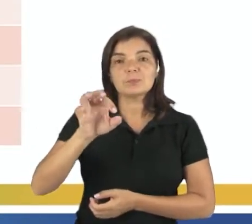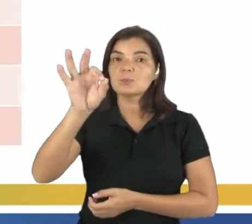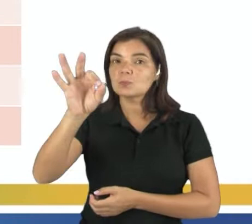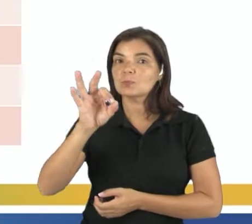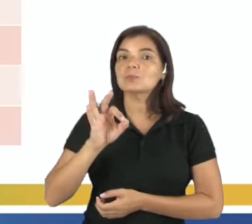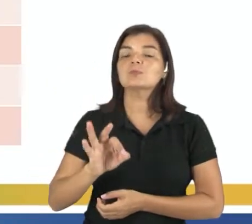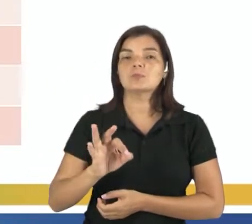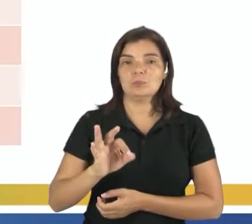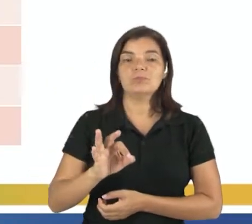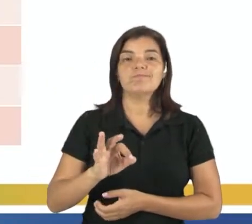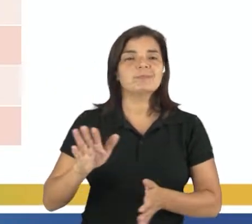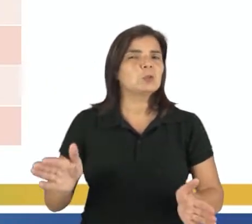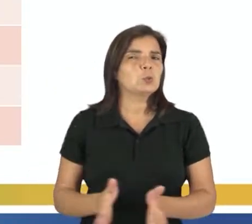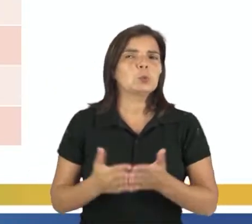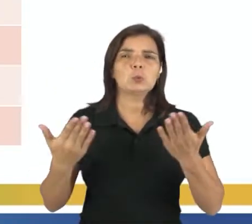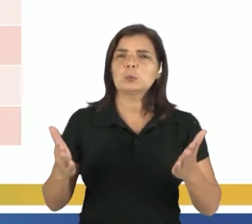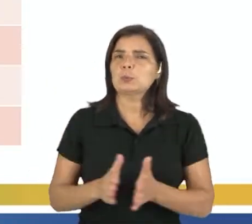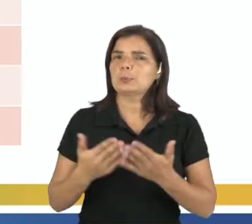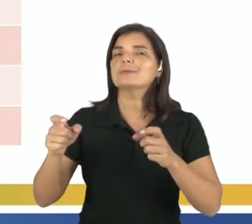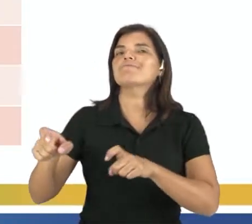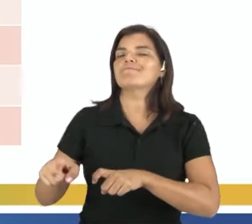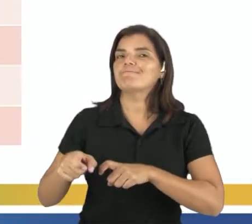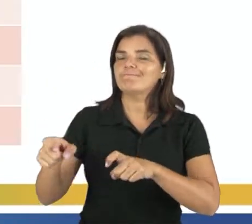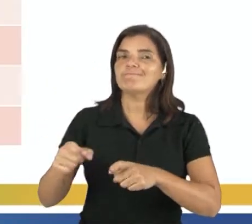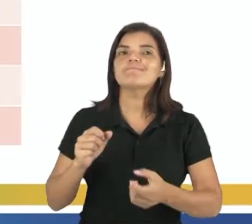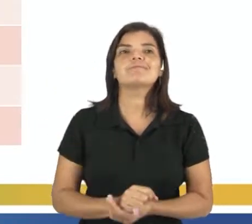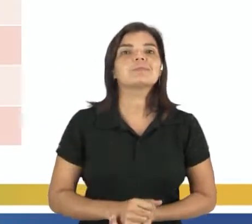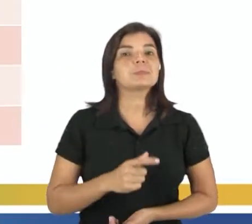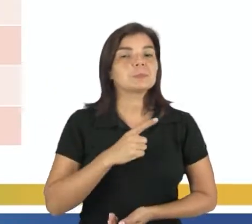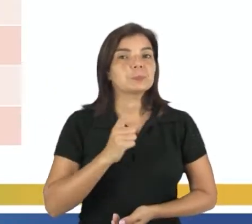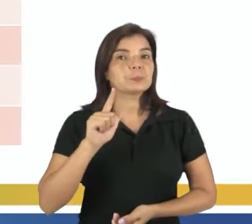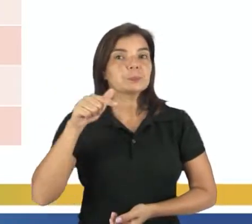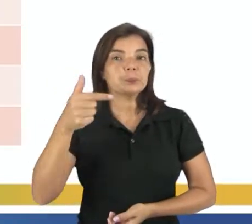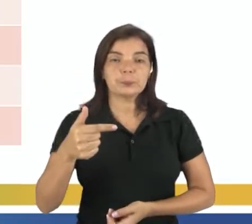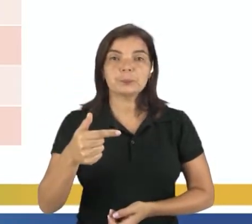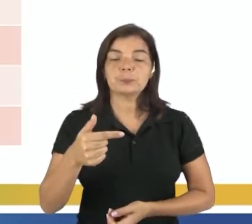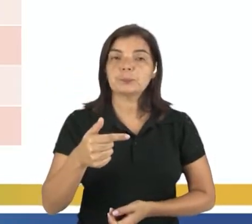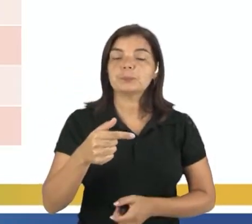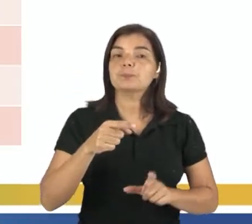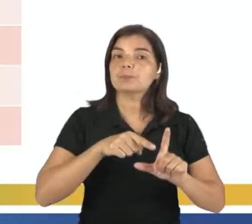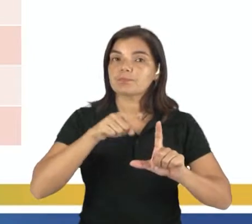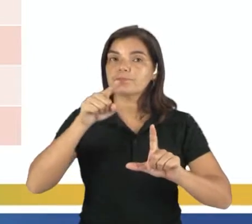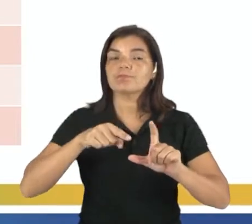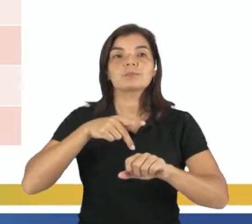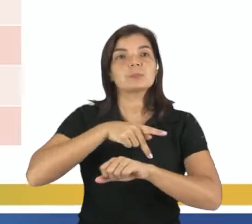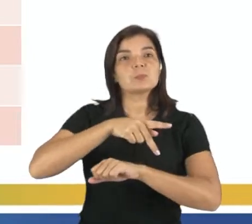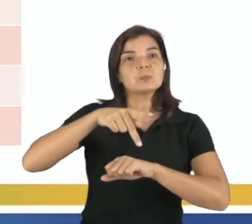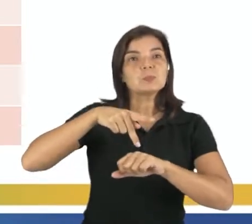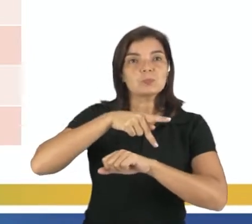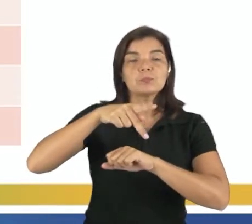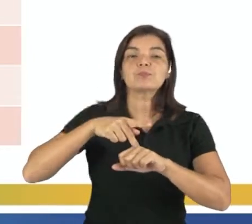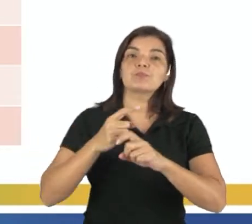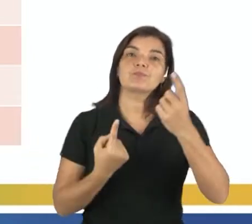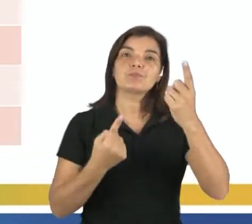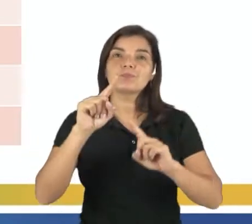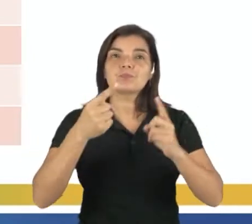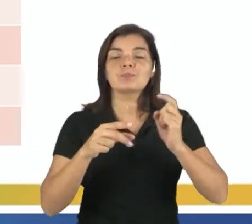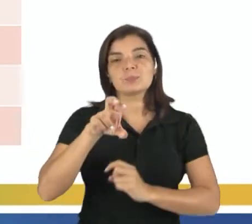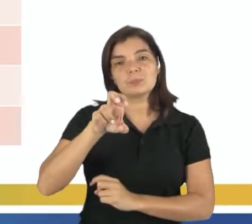36,5% de extrema pobreza no meio rural. Aí você tem aí com outros índices em outros países, Chile com pobreza de